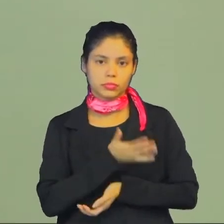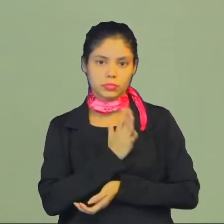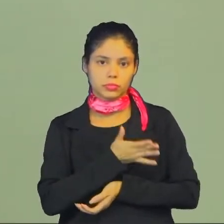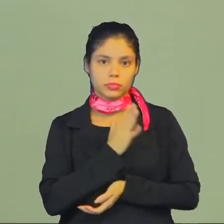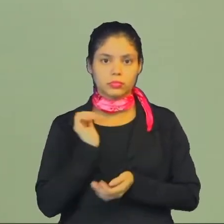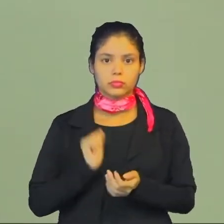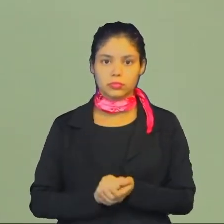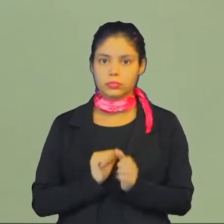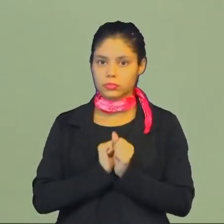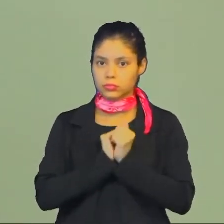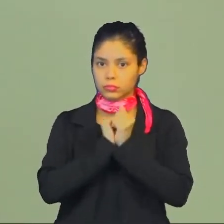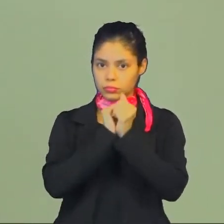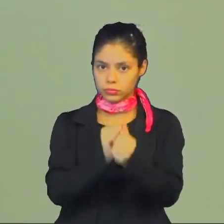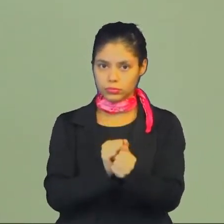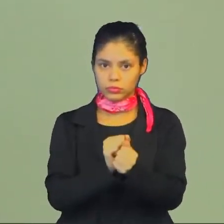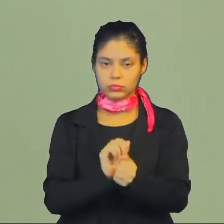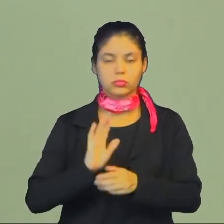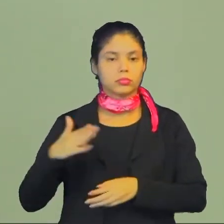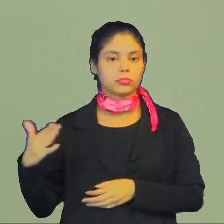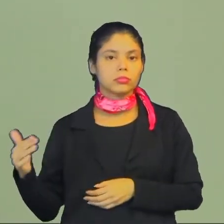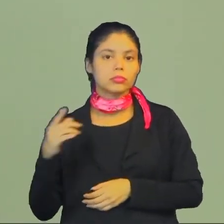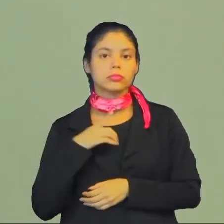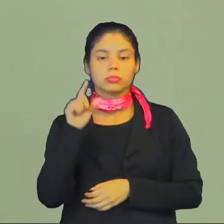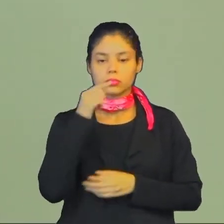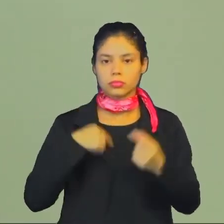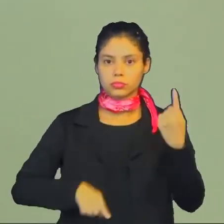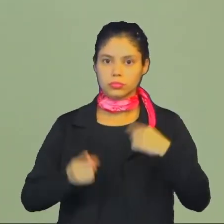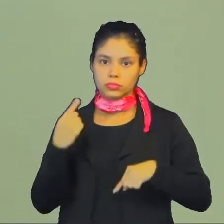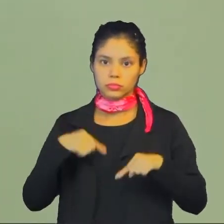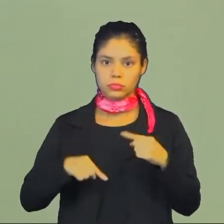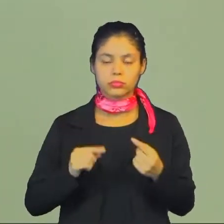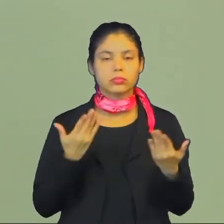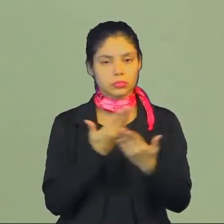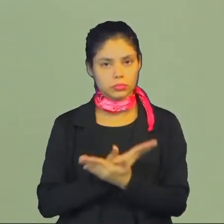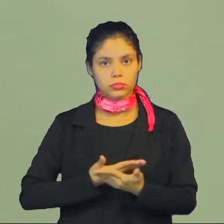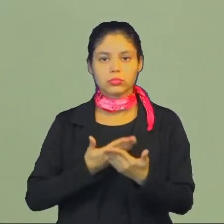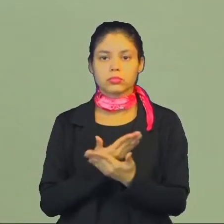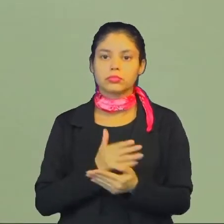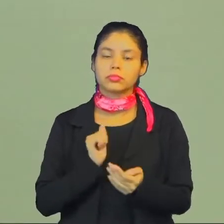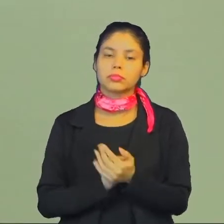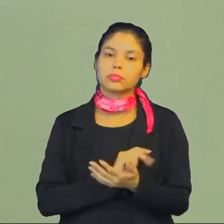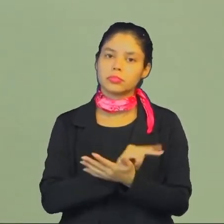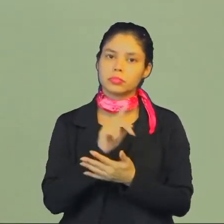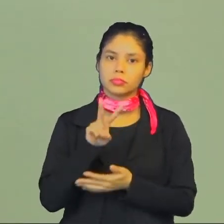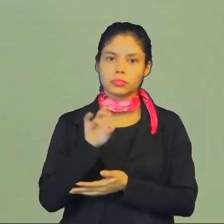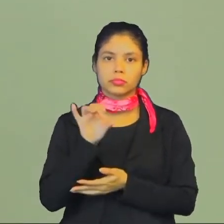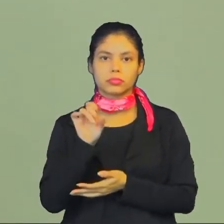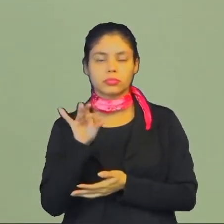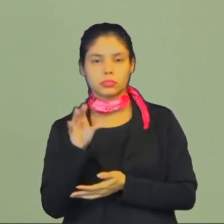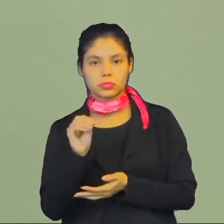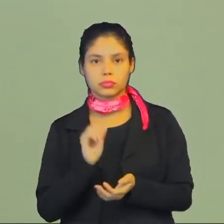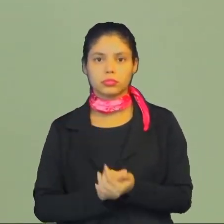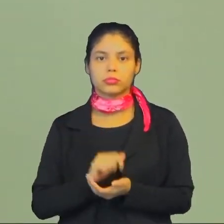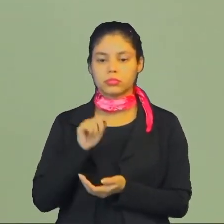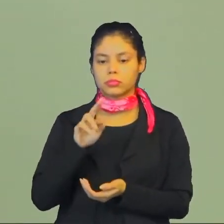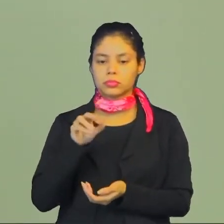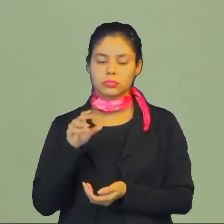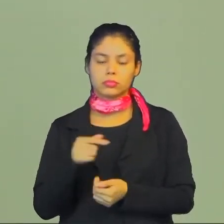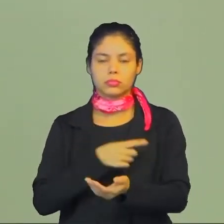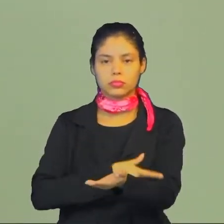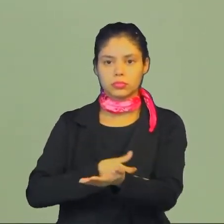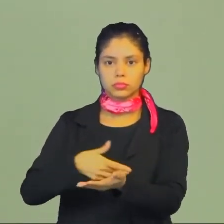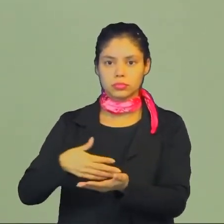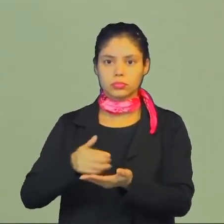cardiovascular, eles andam juntos, né? Enquanto o sistema circulatório, ele se trata, então, né, de vasos sanguíneos, artérias,